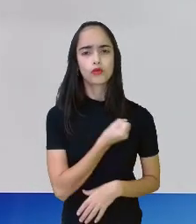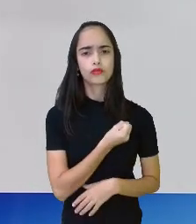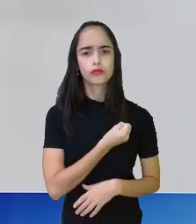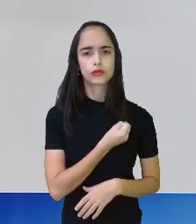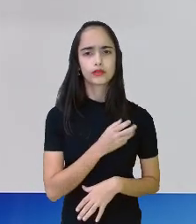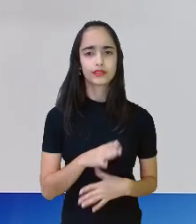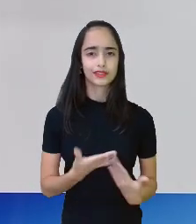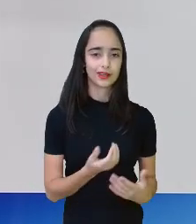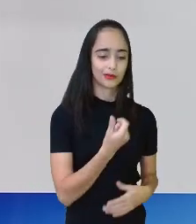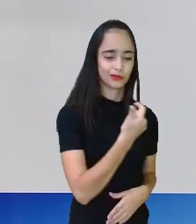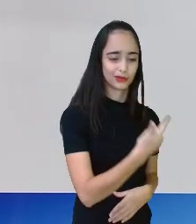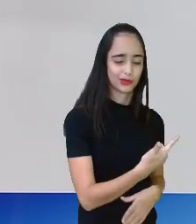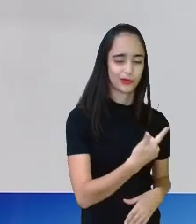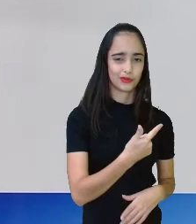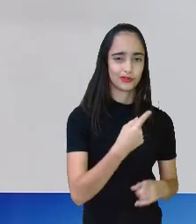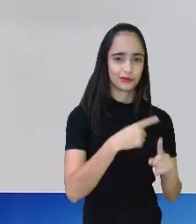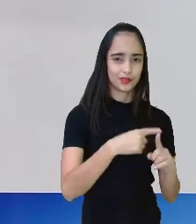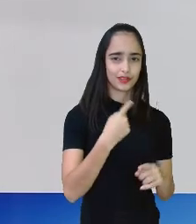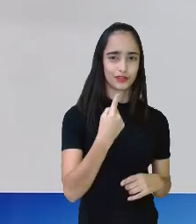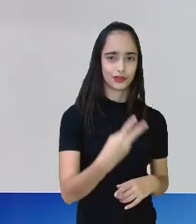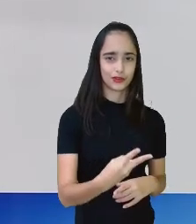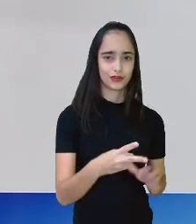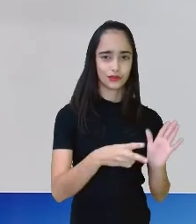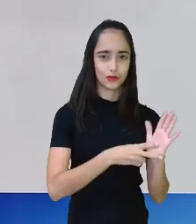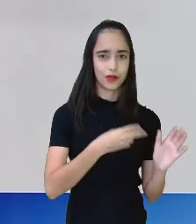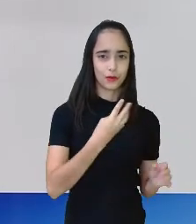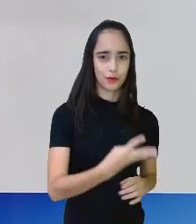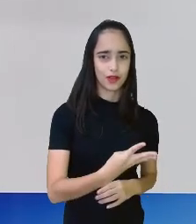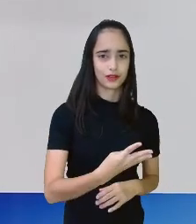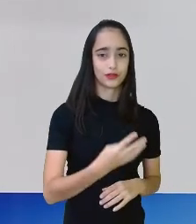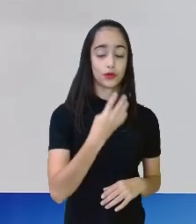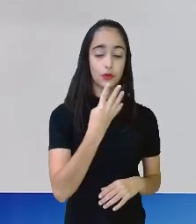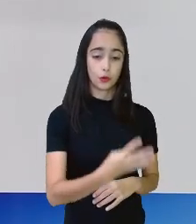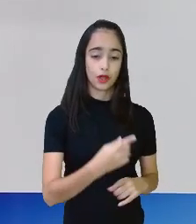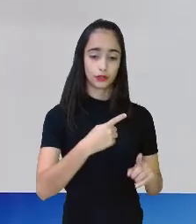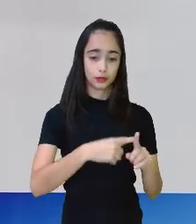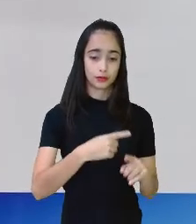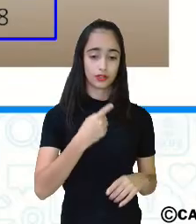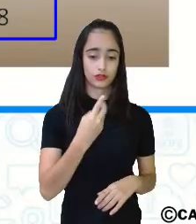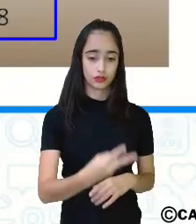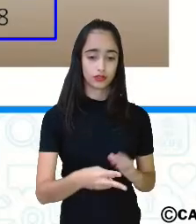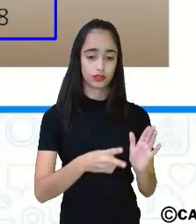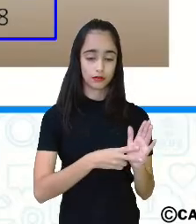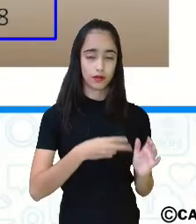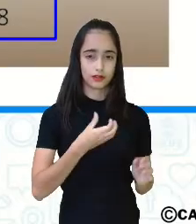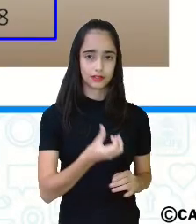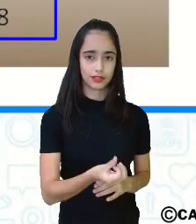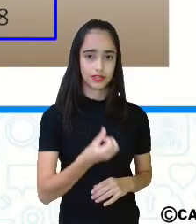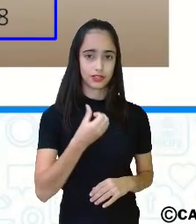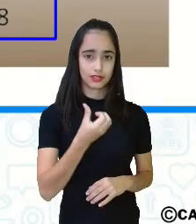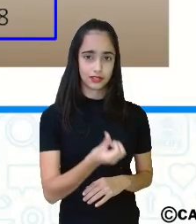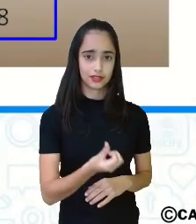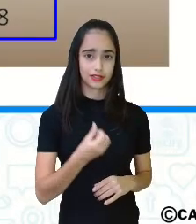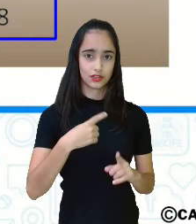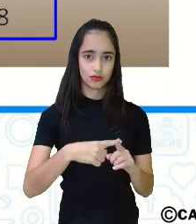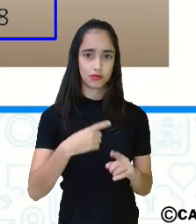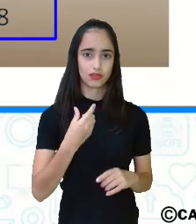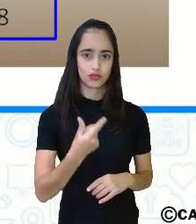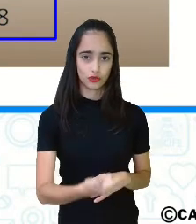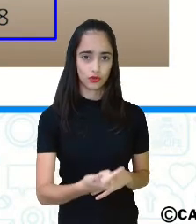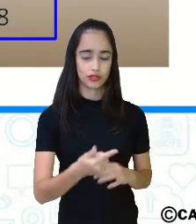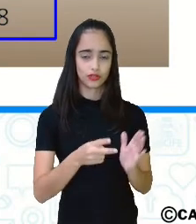2, 4. 4 mais 2, 6. 6 mais 2, 8. 8 mais 2, 10. 10 mais